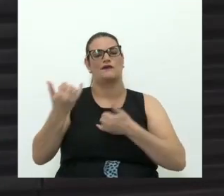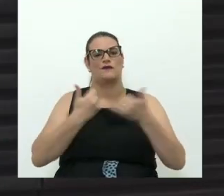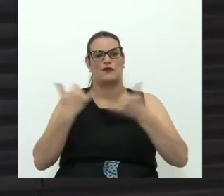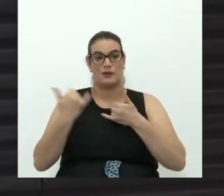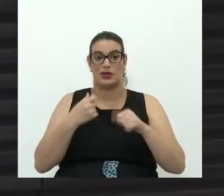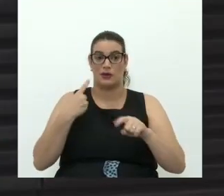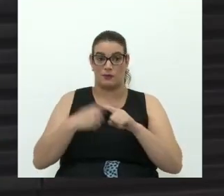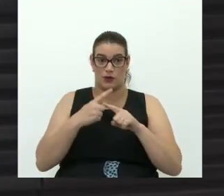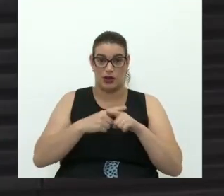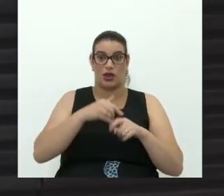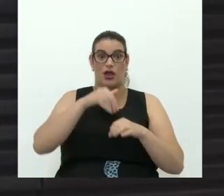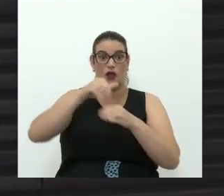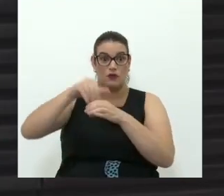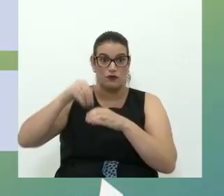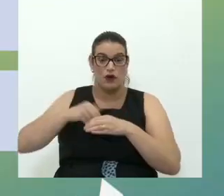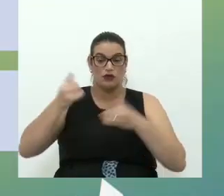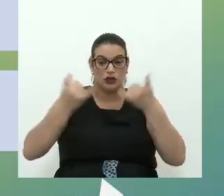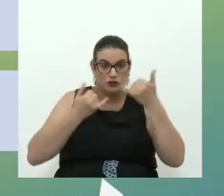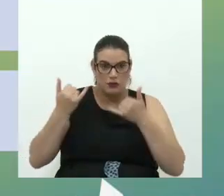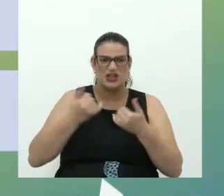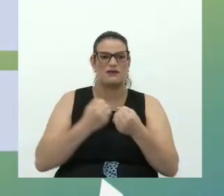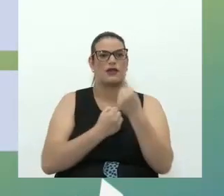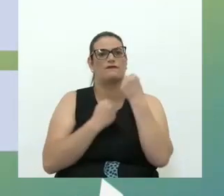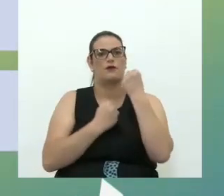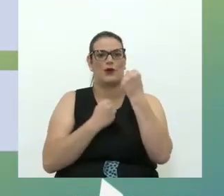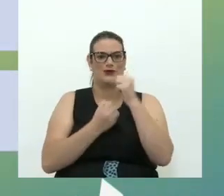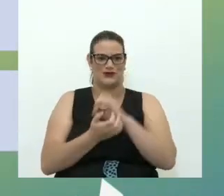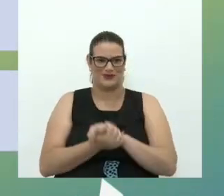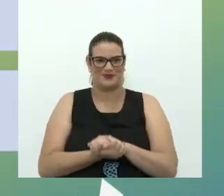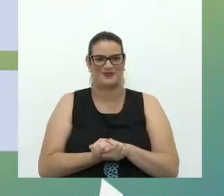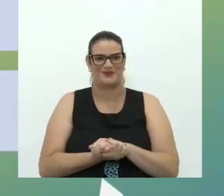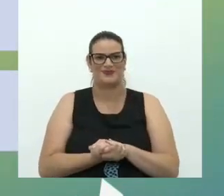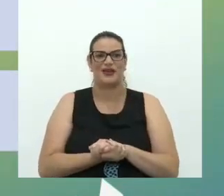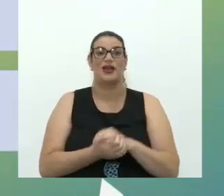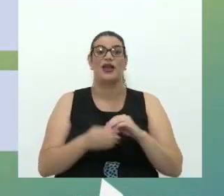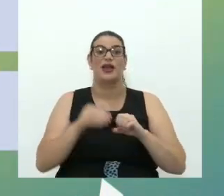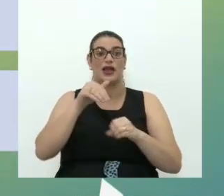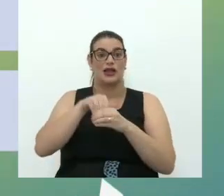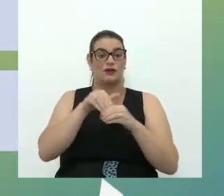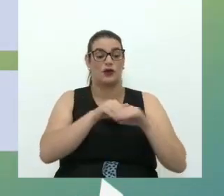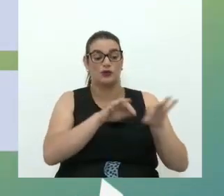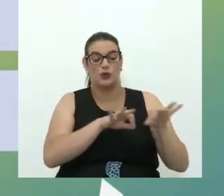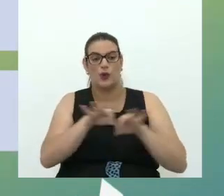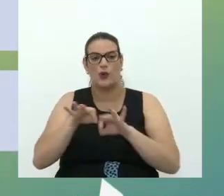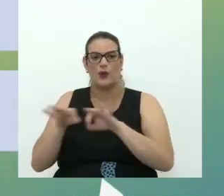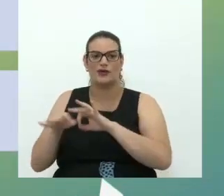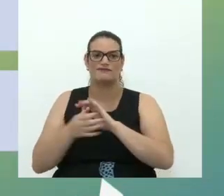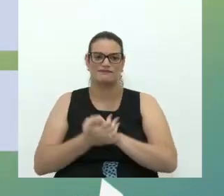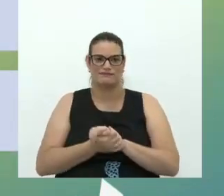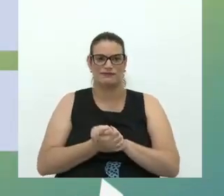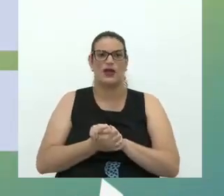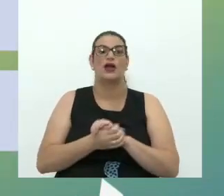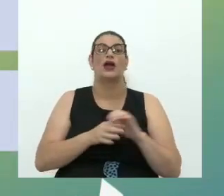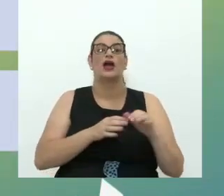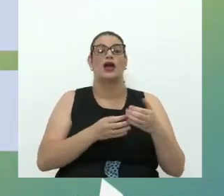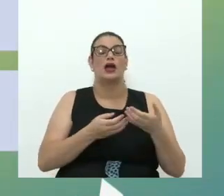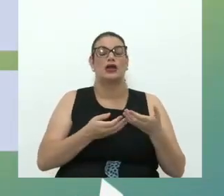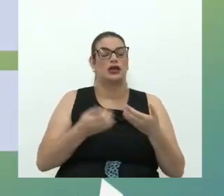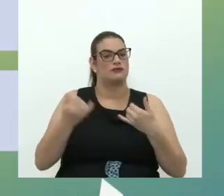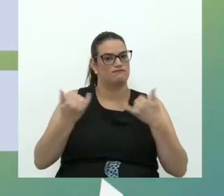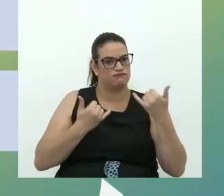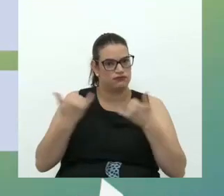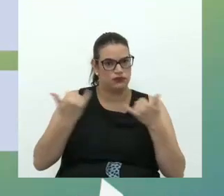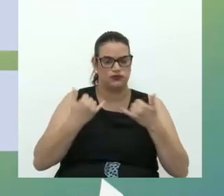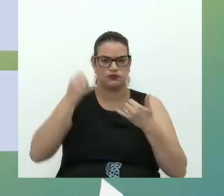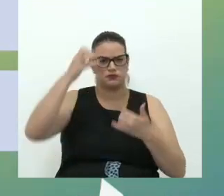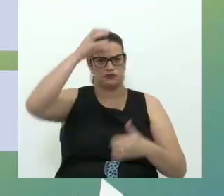o voto informado ele é um voto forte ele é um voto organizado e esse voto informado